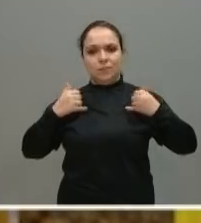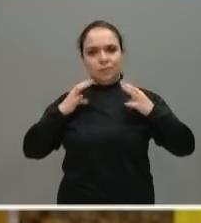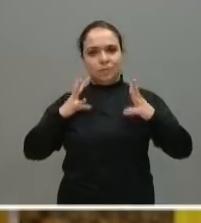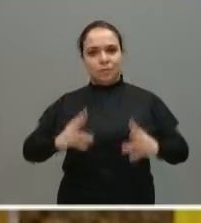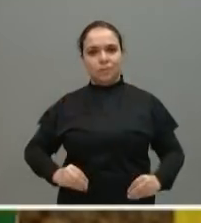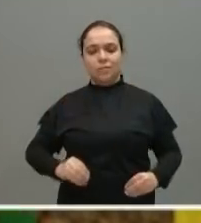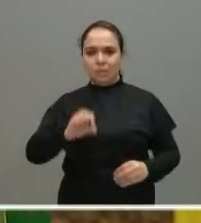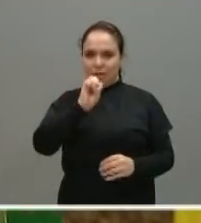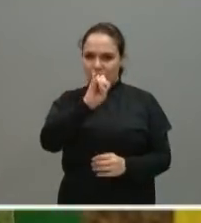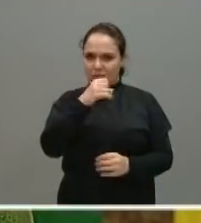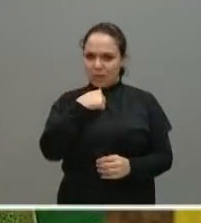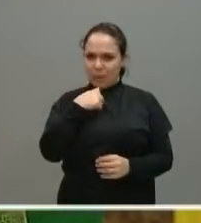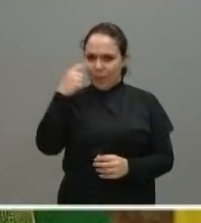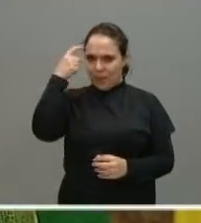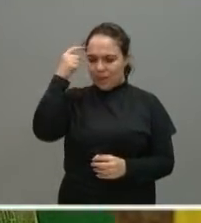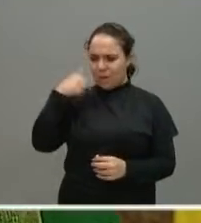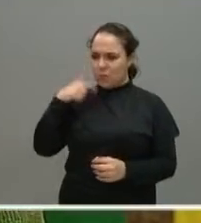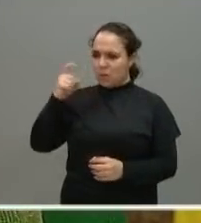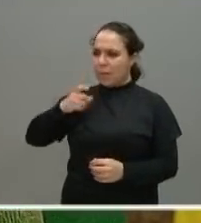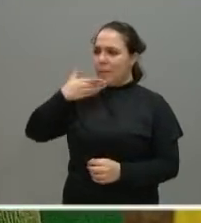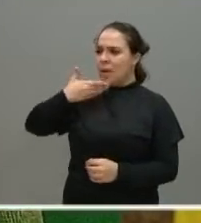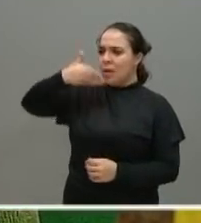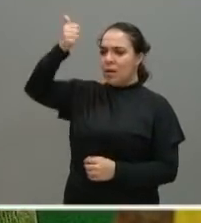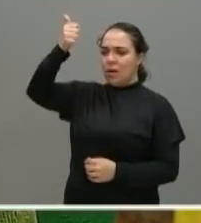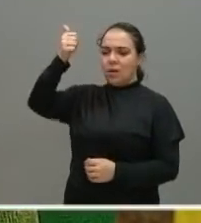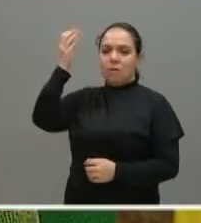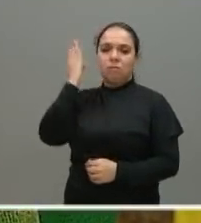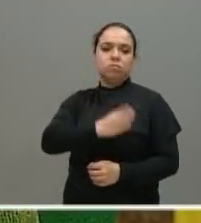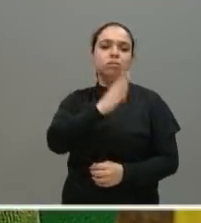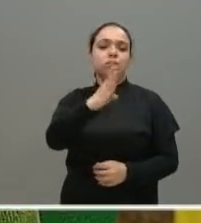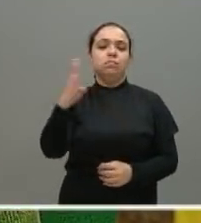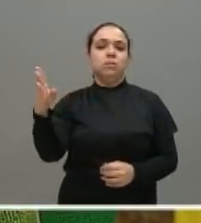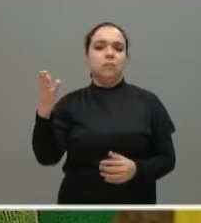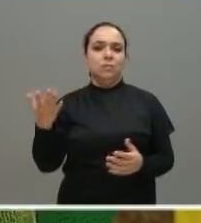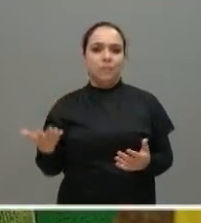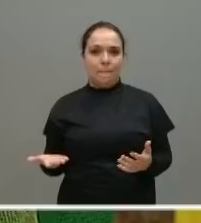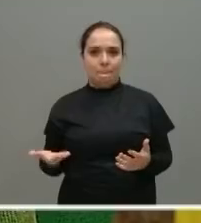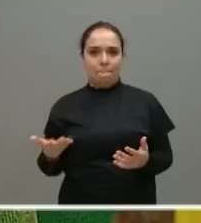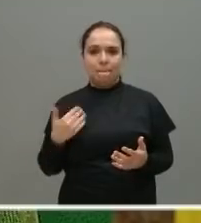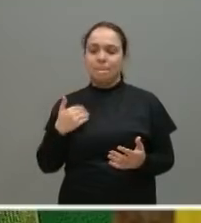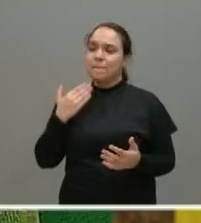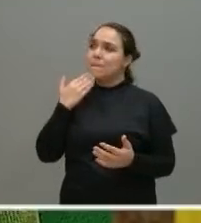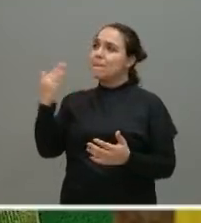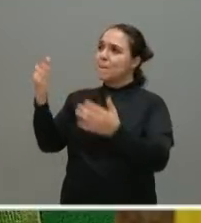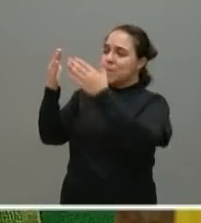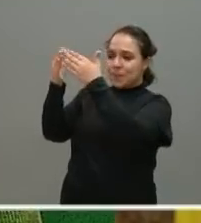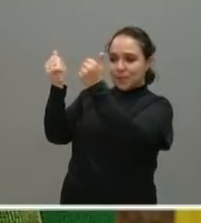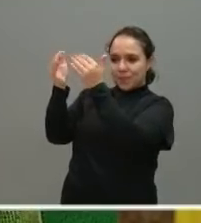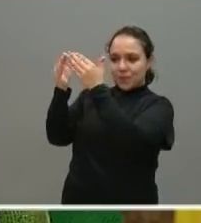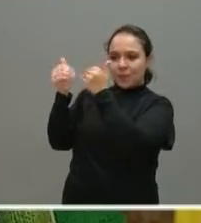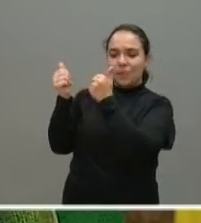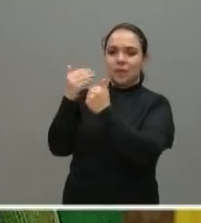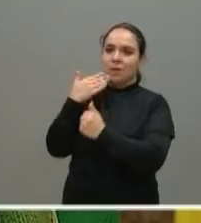se eu me achar melhor do que os outros, Senhor, eu te peço,